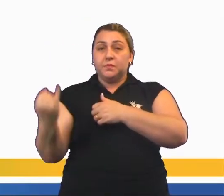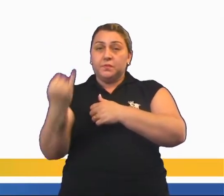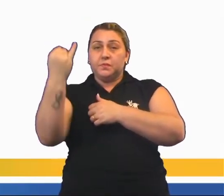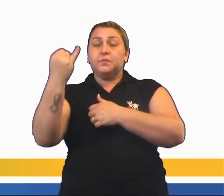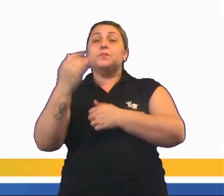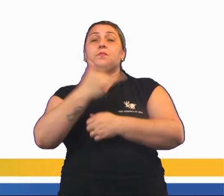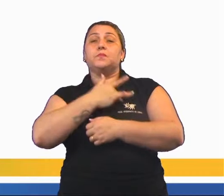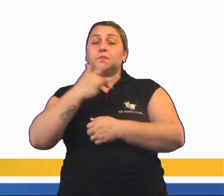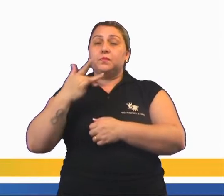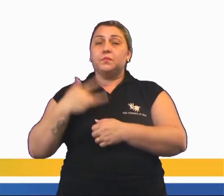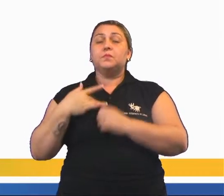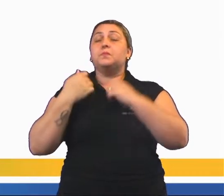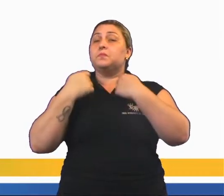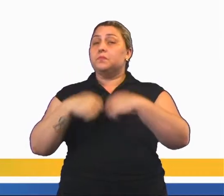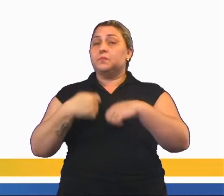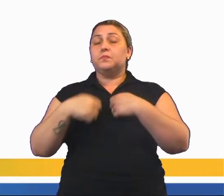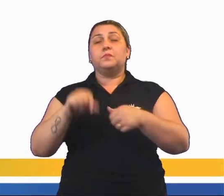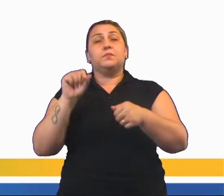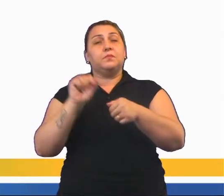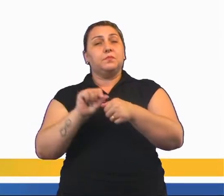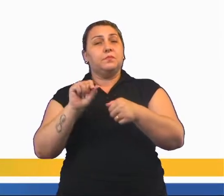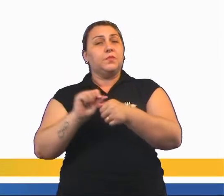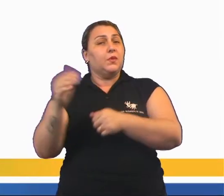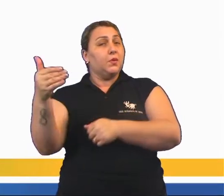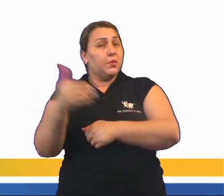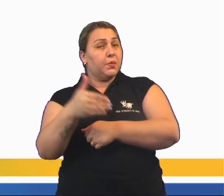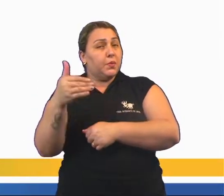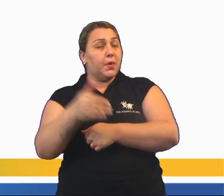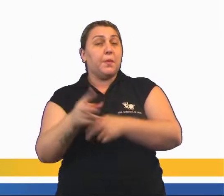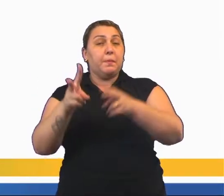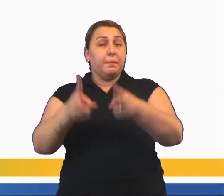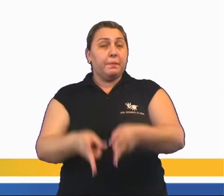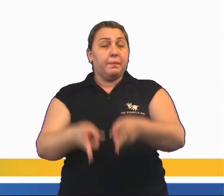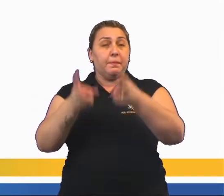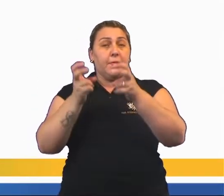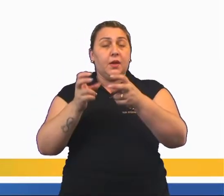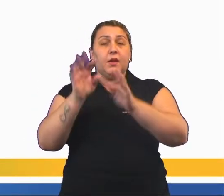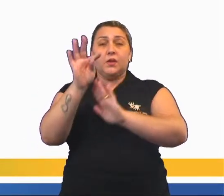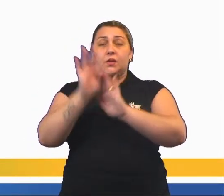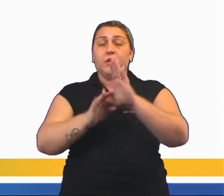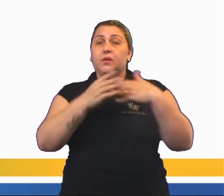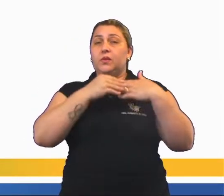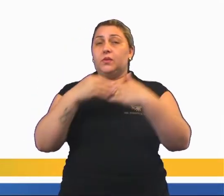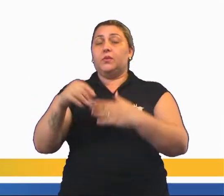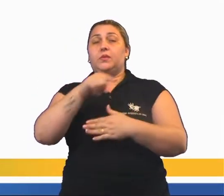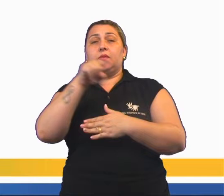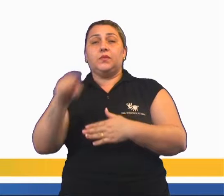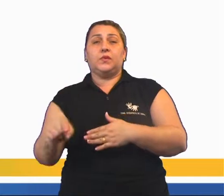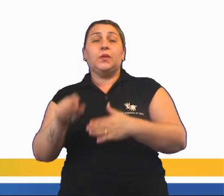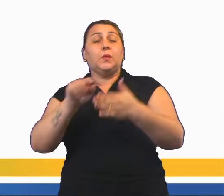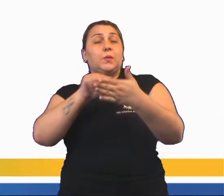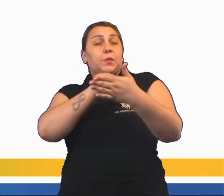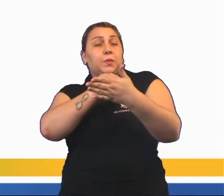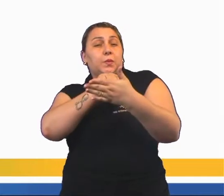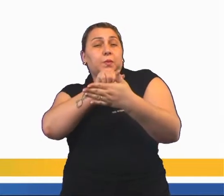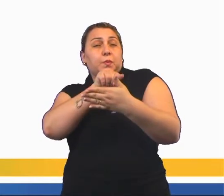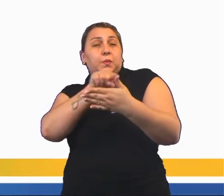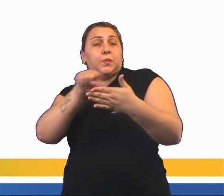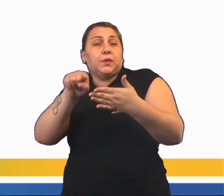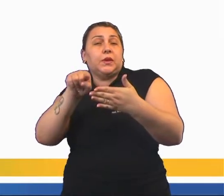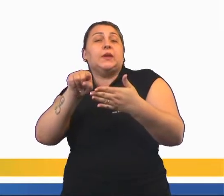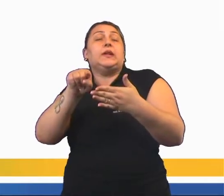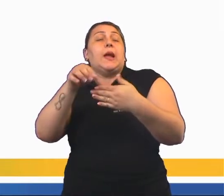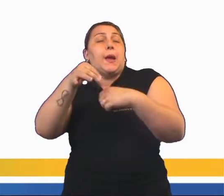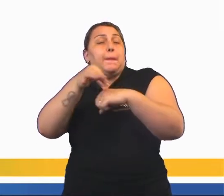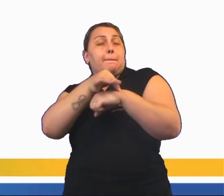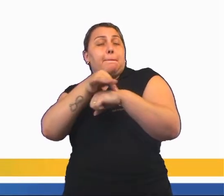promoção da saúde e devem ser feitos regularmente. Percebam, turma, que no texto que eu trouxe para vocês, eu grifei e deixei